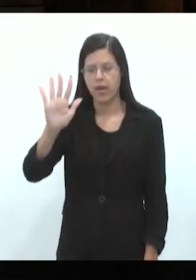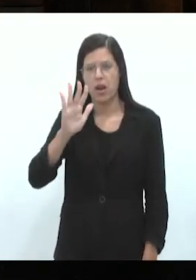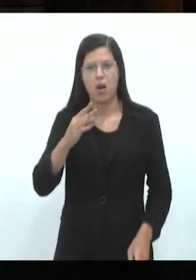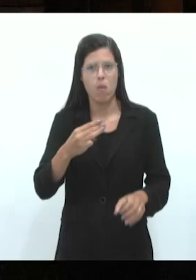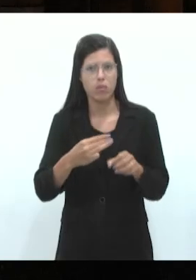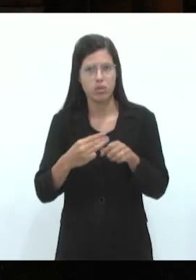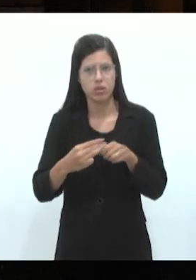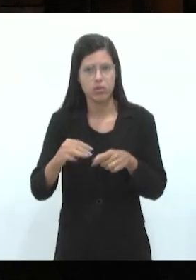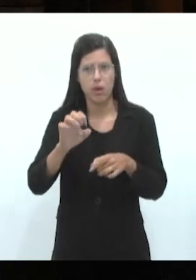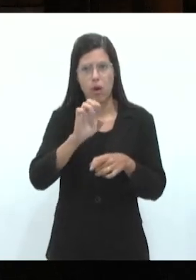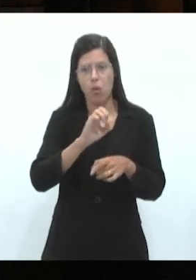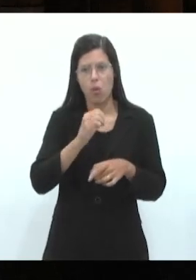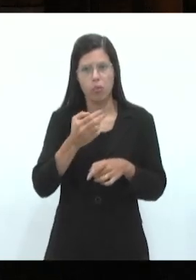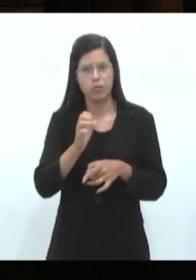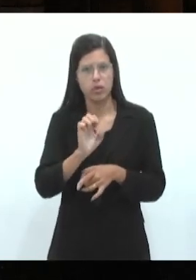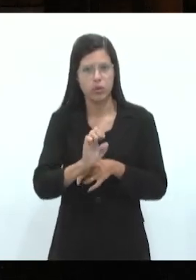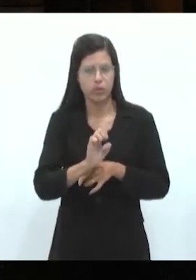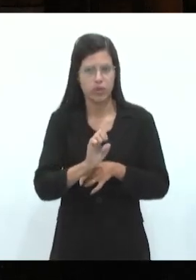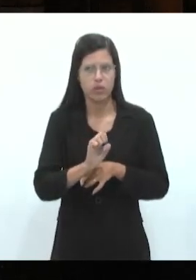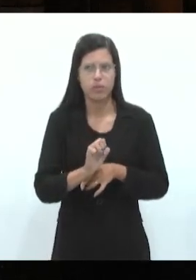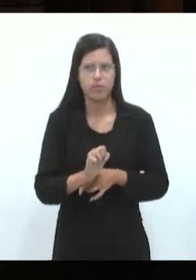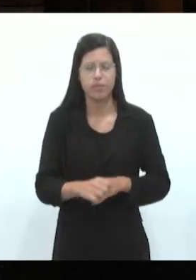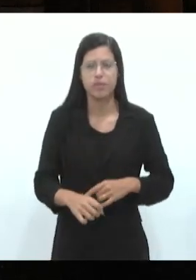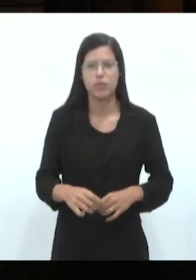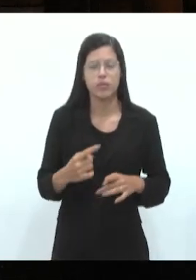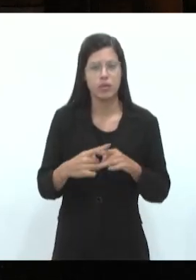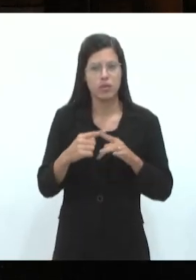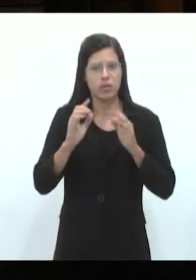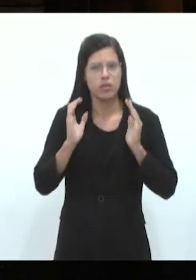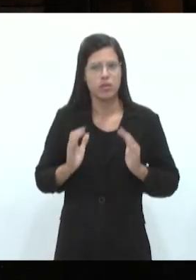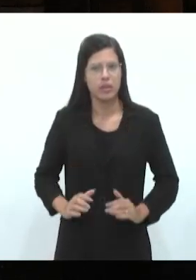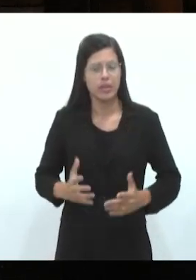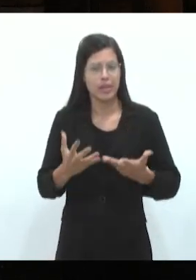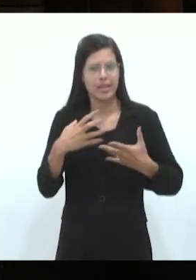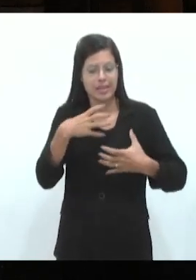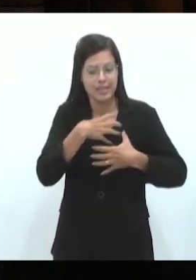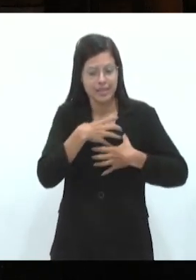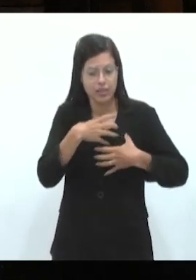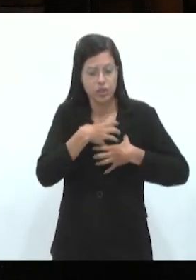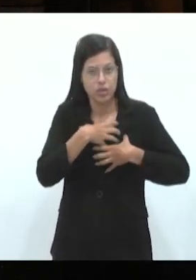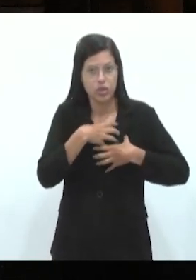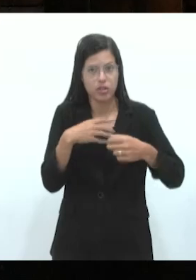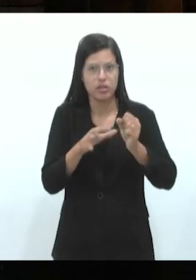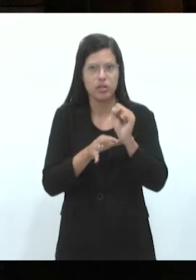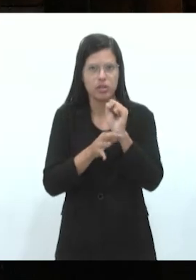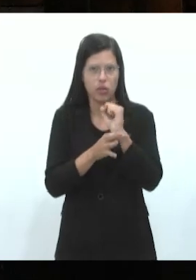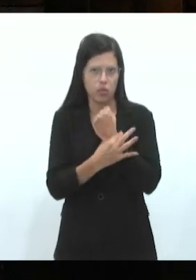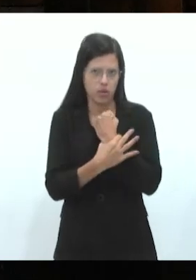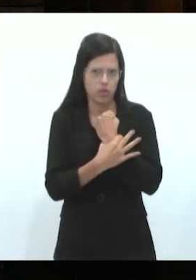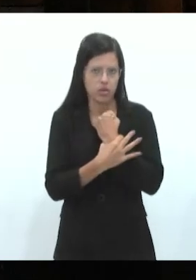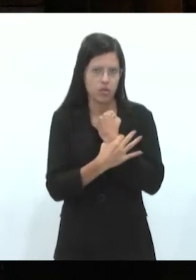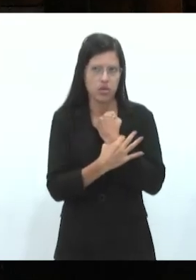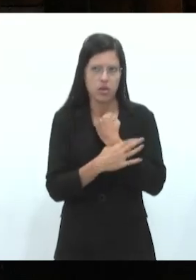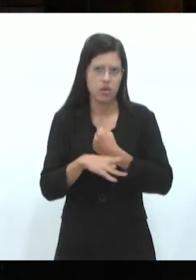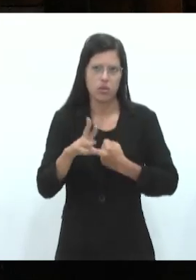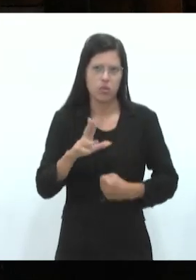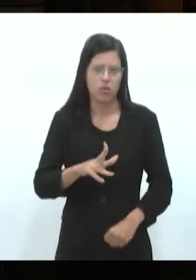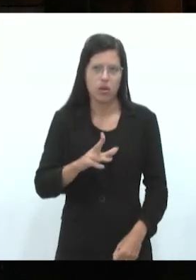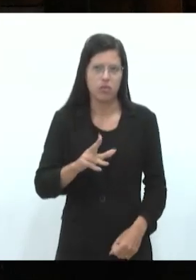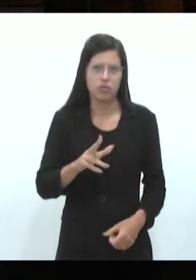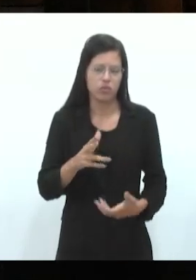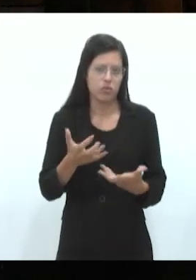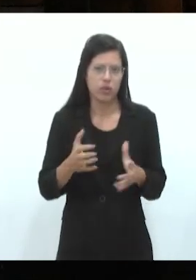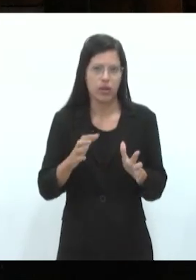municipal. Porque o cidadão quer ter sensação de segurança e não de